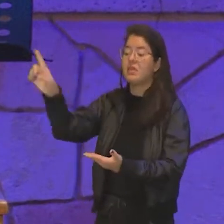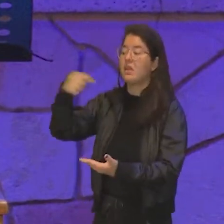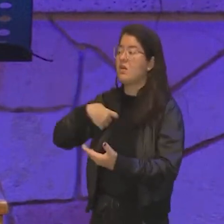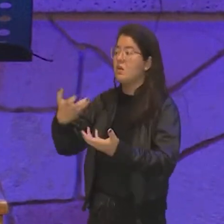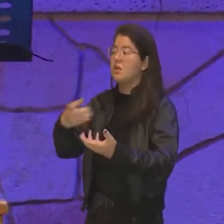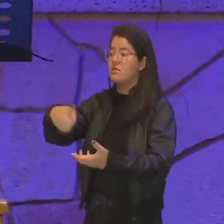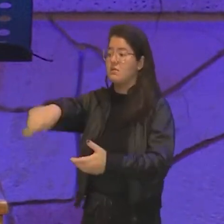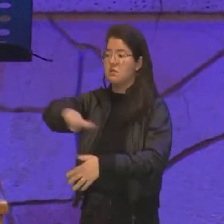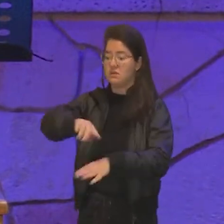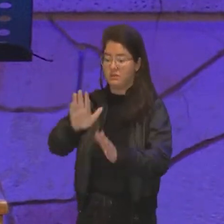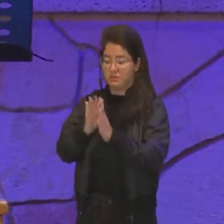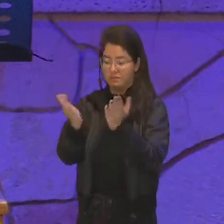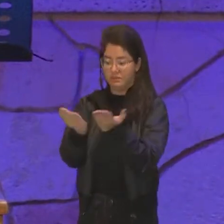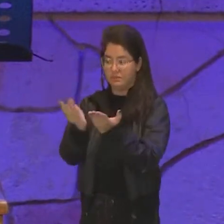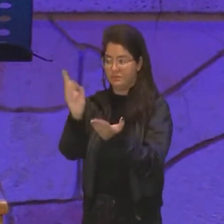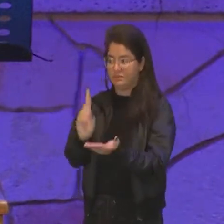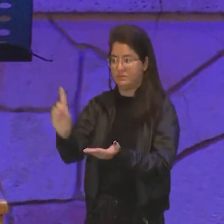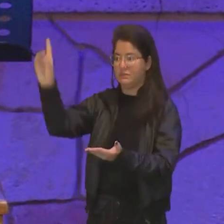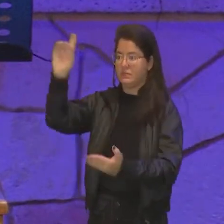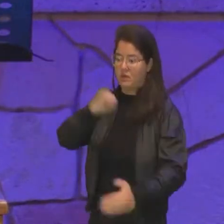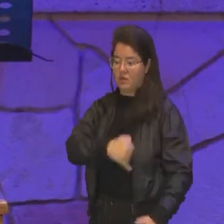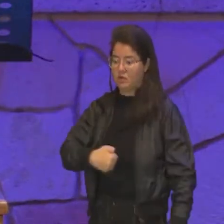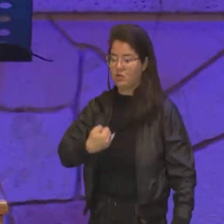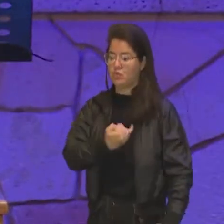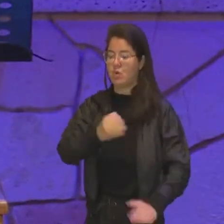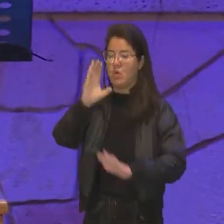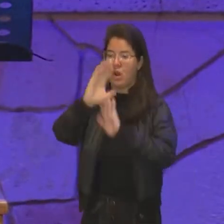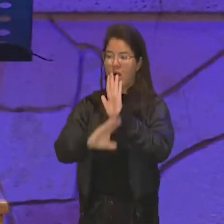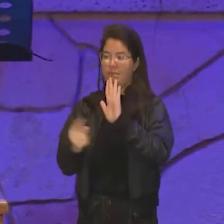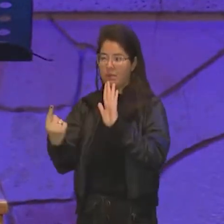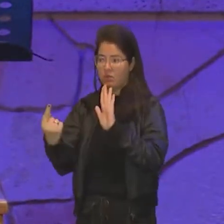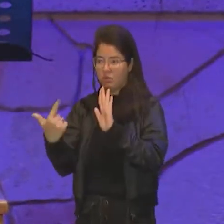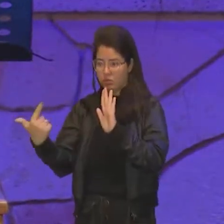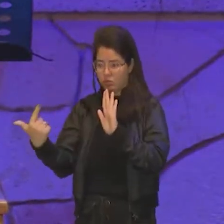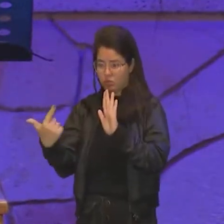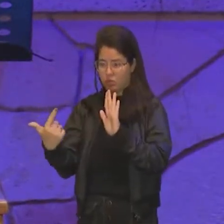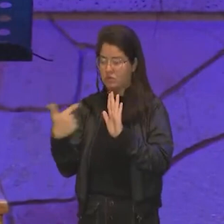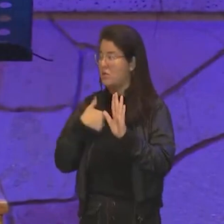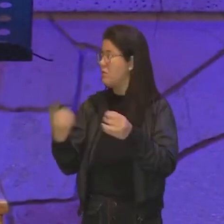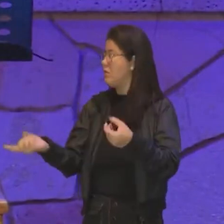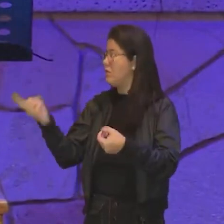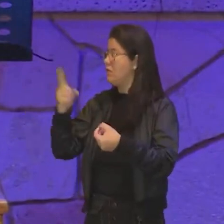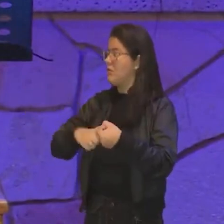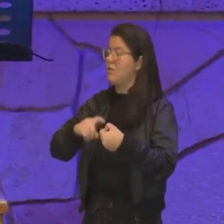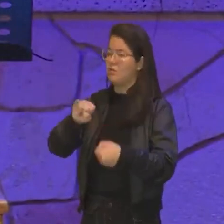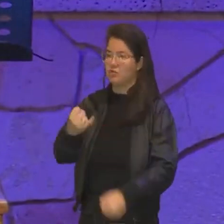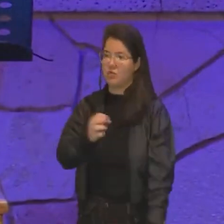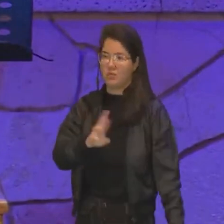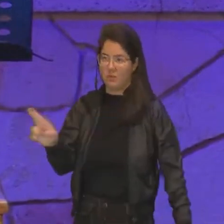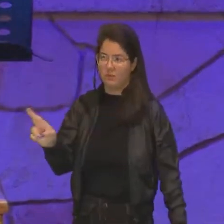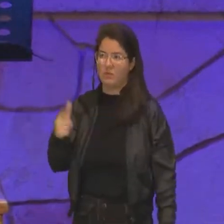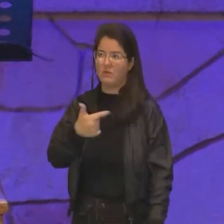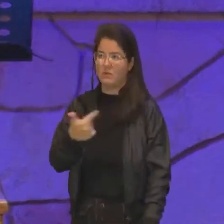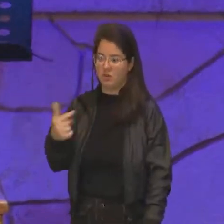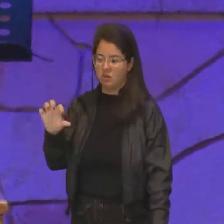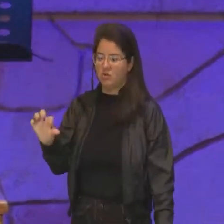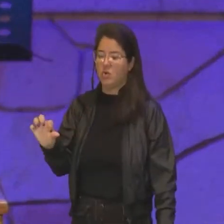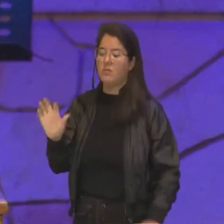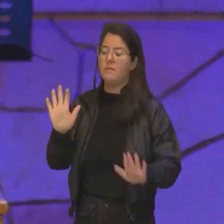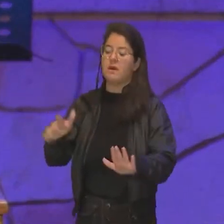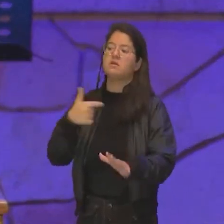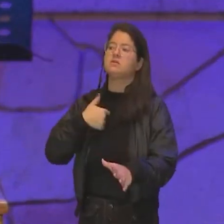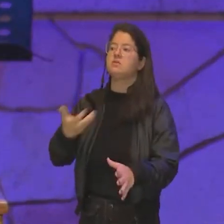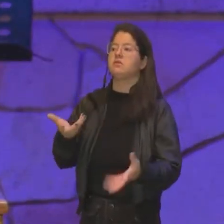sua Bíblia, João no capítulo 12, eu voltarei para Jeremias no capítulo de número 29, mas